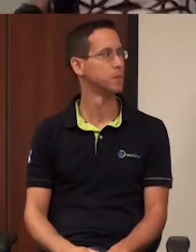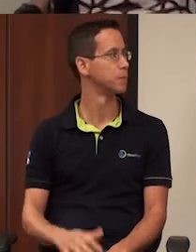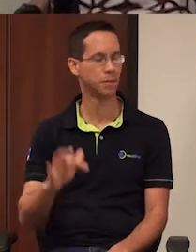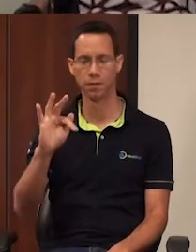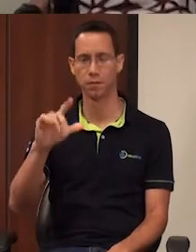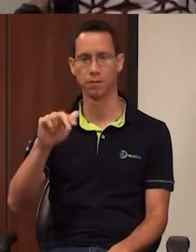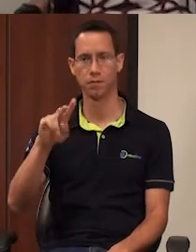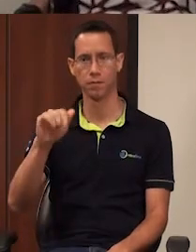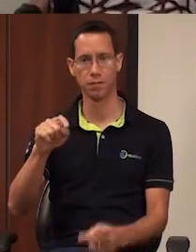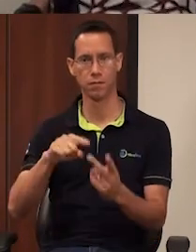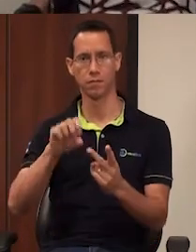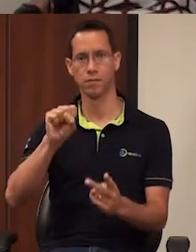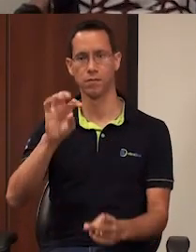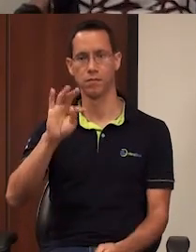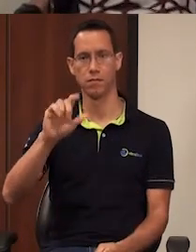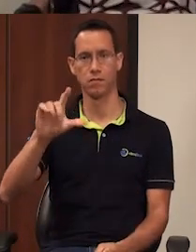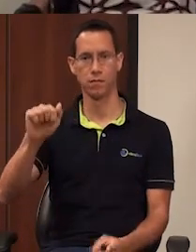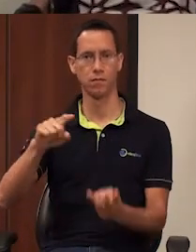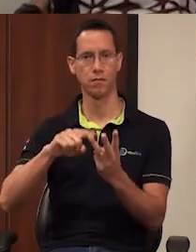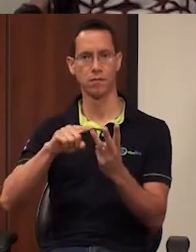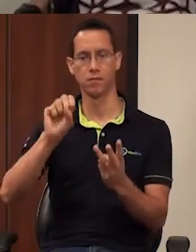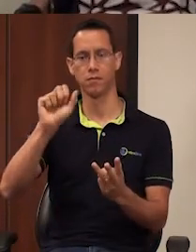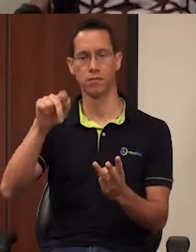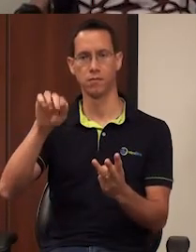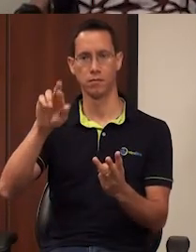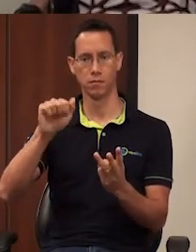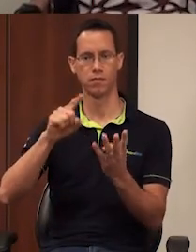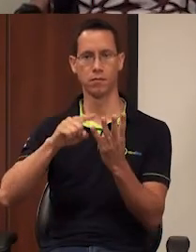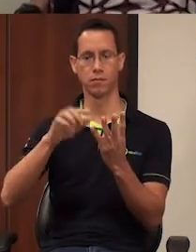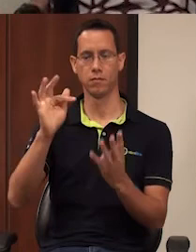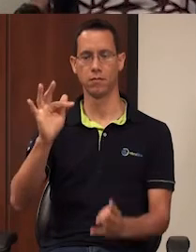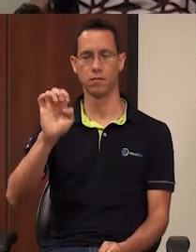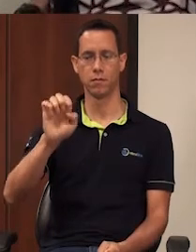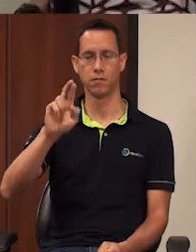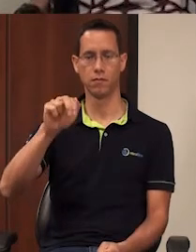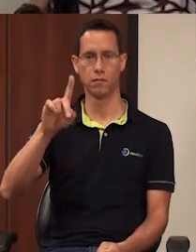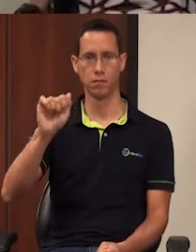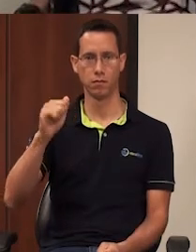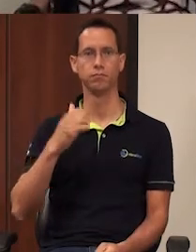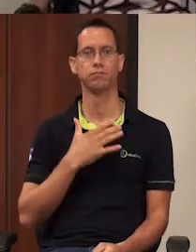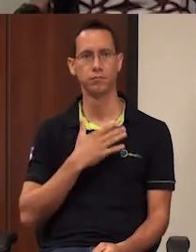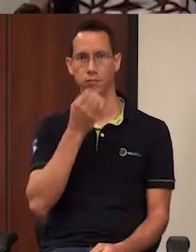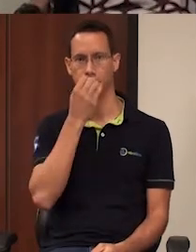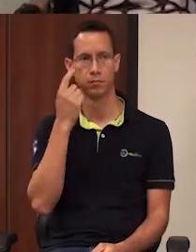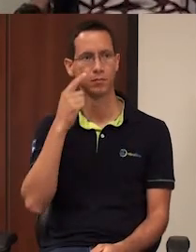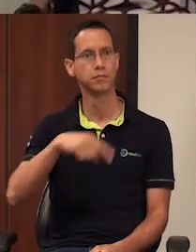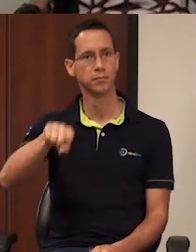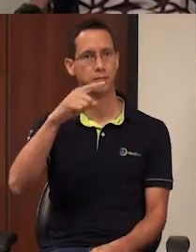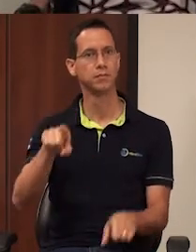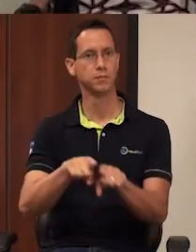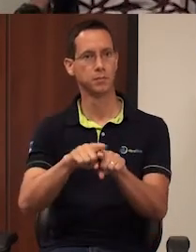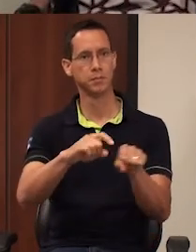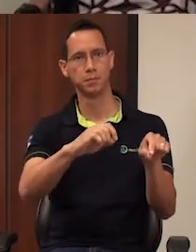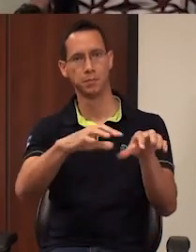Flávia, Estela, Sandra, Fernanda. Realmente foi um prazer, e principalmente vocês que estão aqui assistindo,